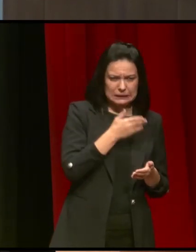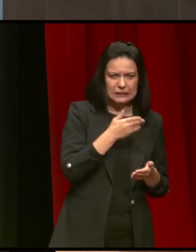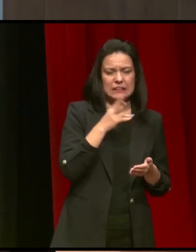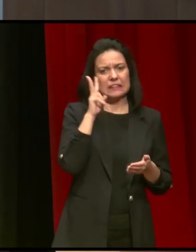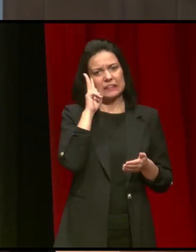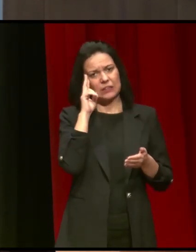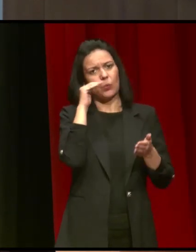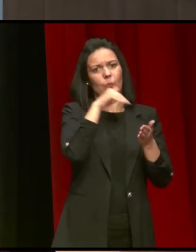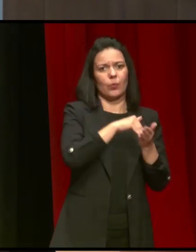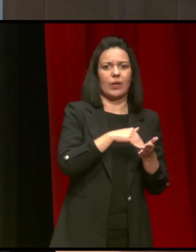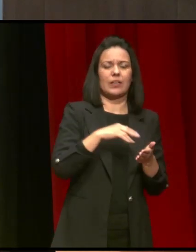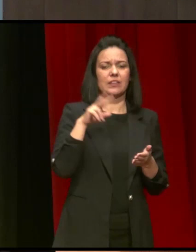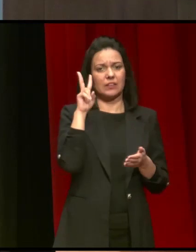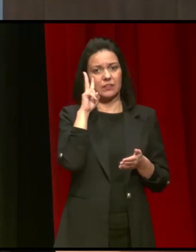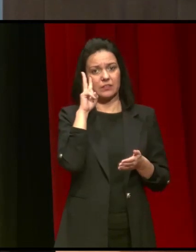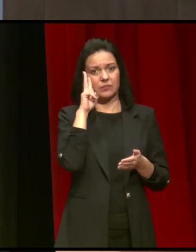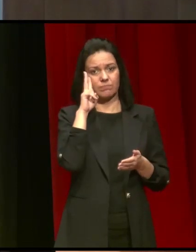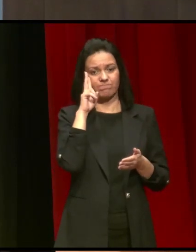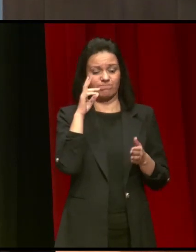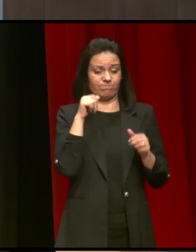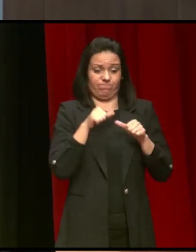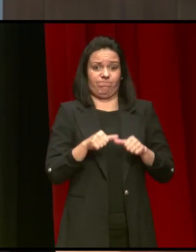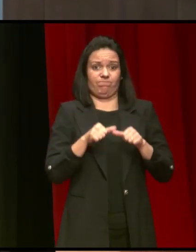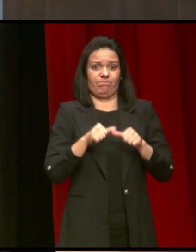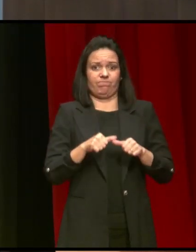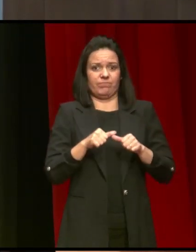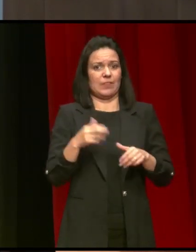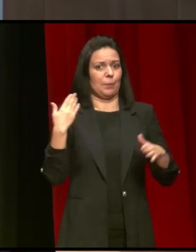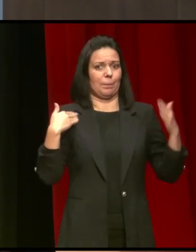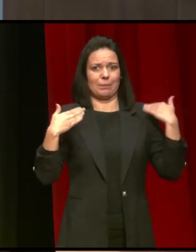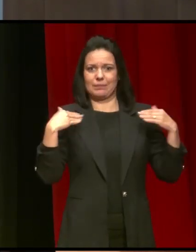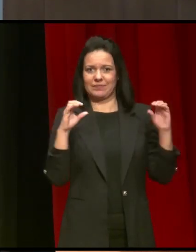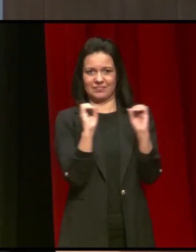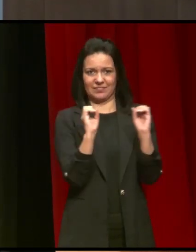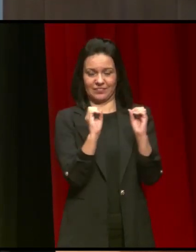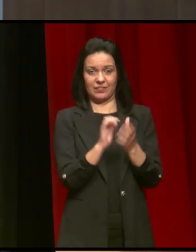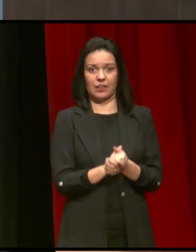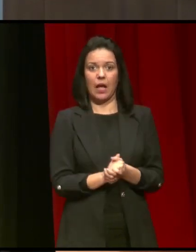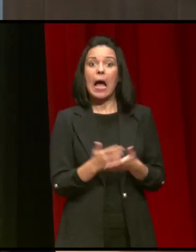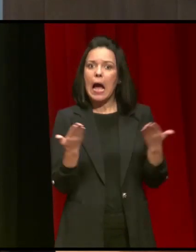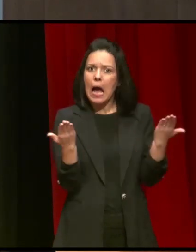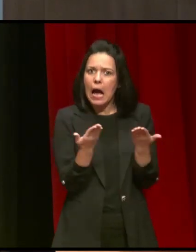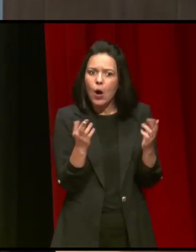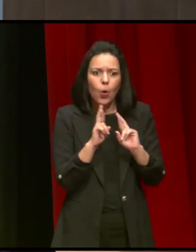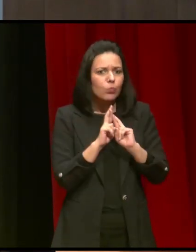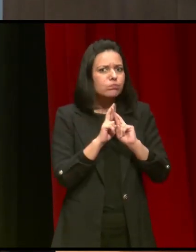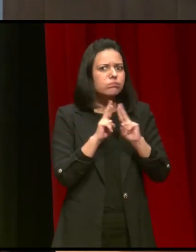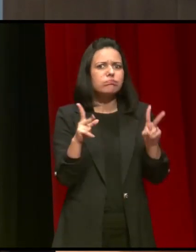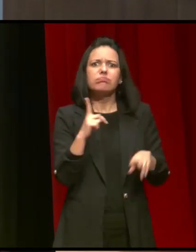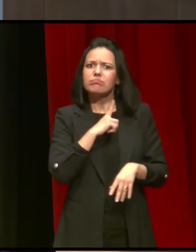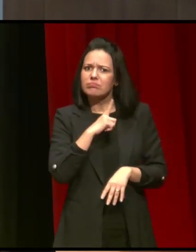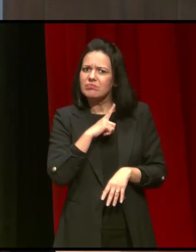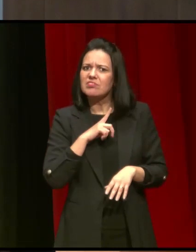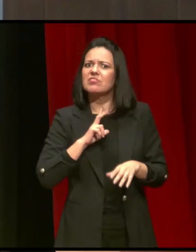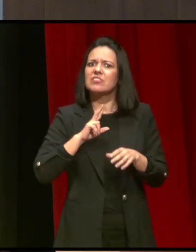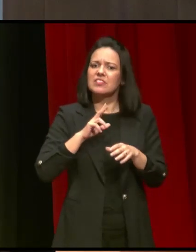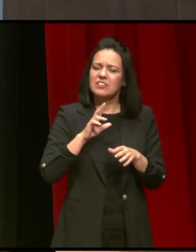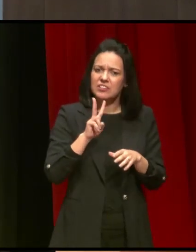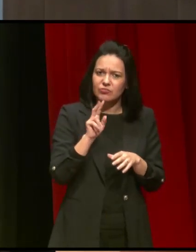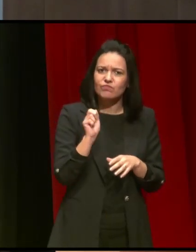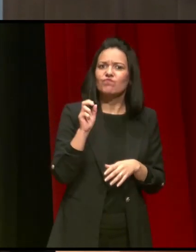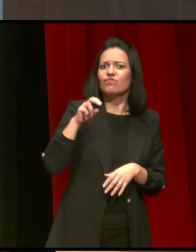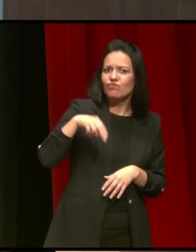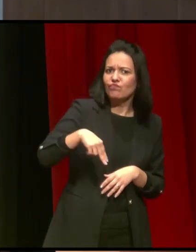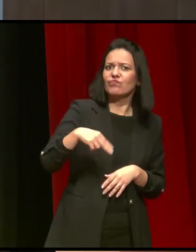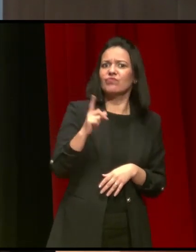Então, eu levava ele para passear. Hoje nós temos outros tipos de carro, nós temos van, quer dizer, dá para botar o carro com cadeira e tudo dentro do, né? Quer dizer,